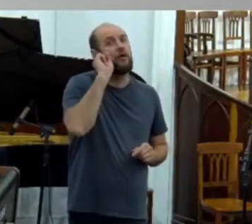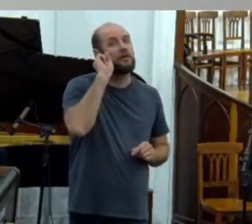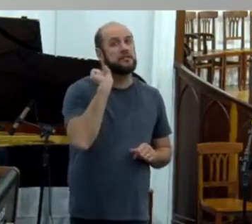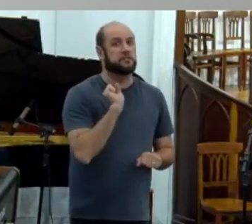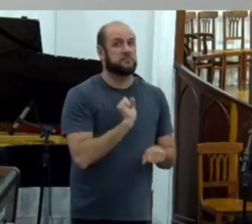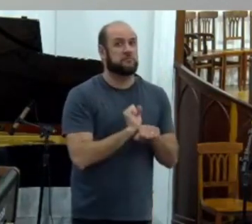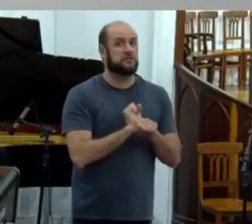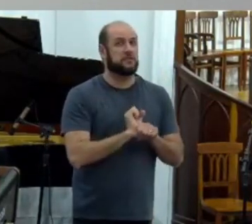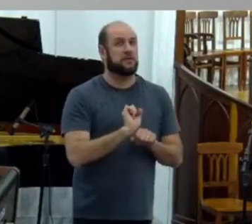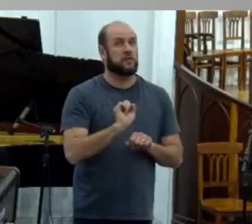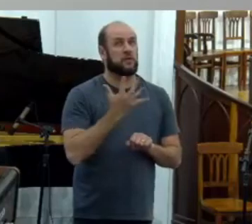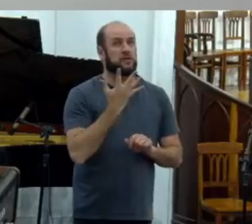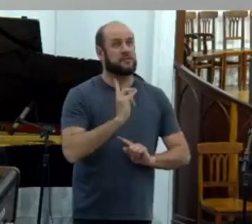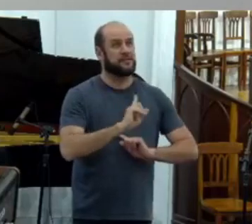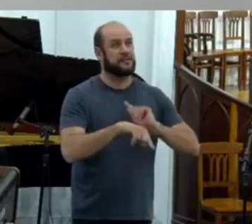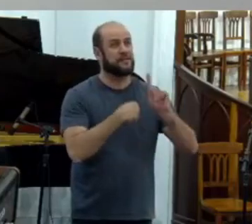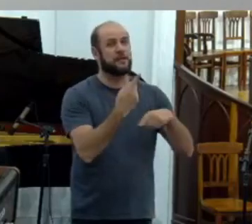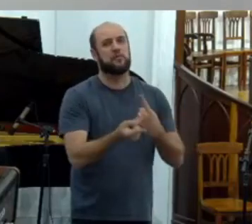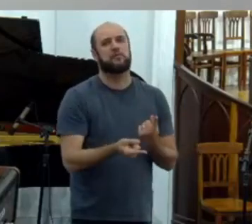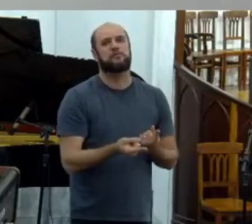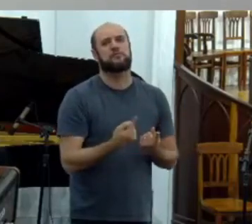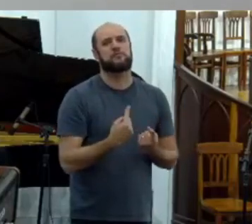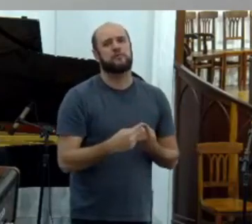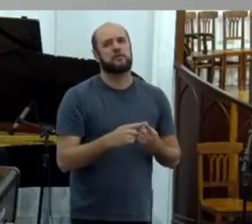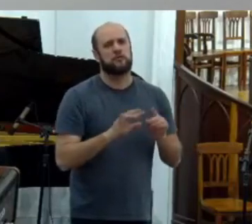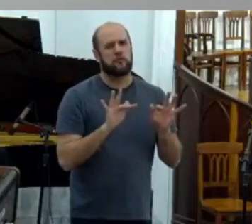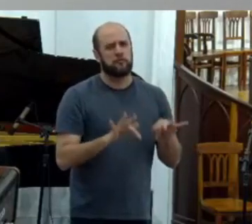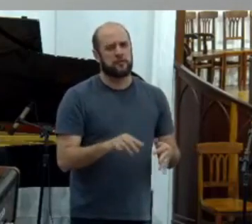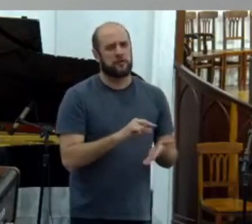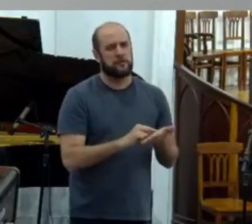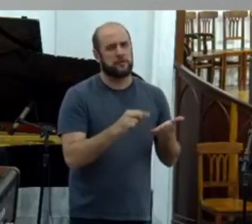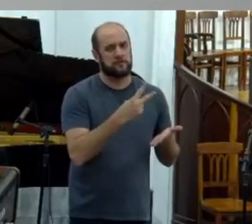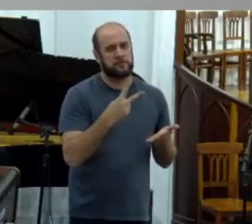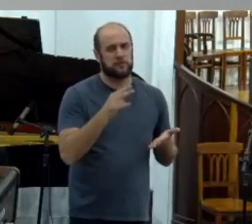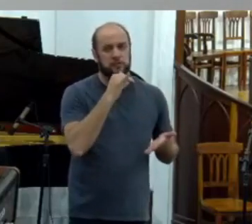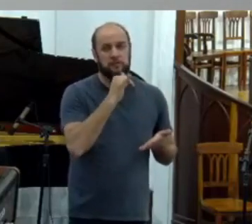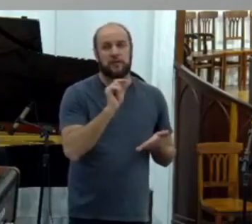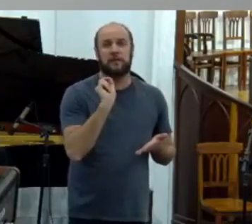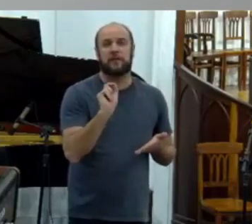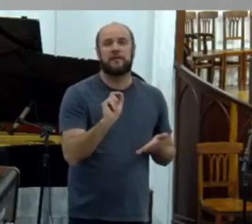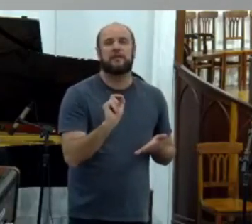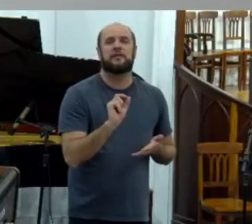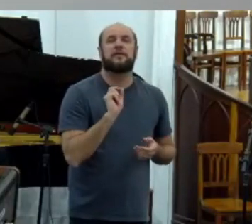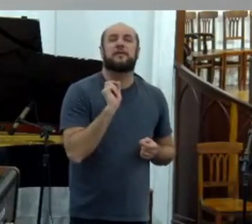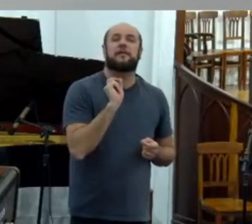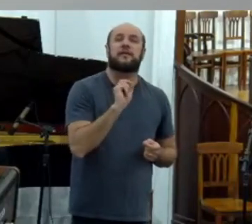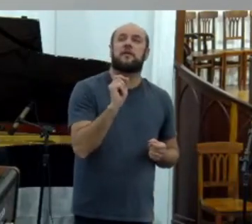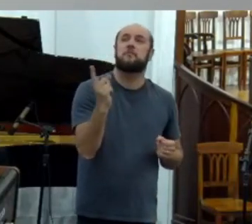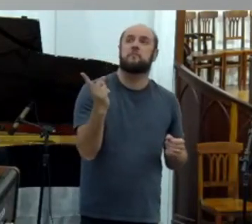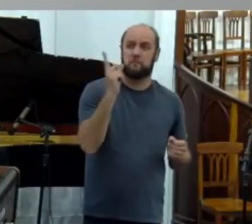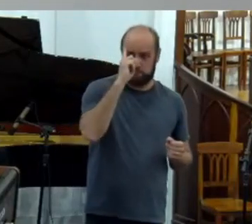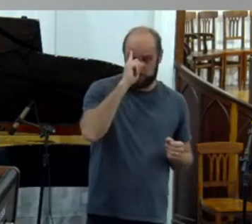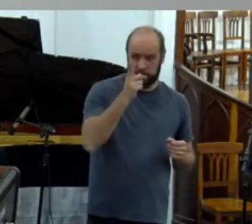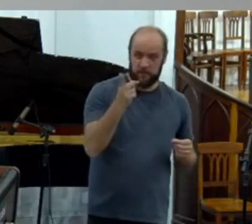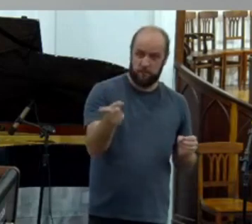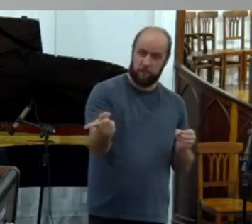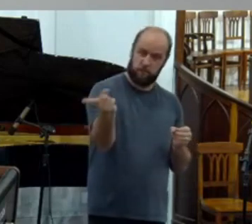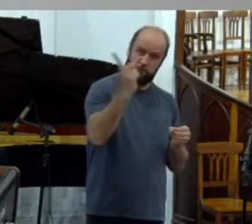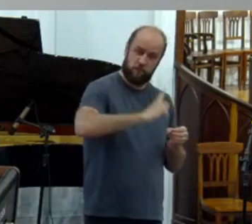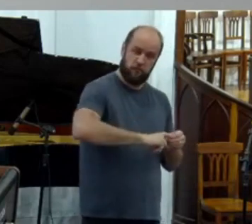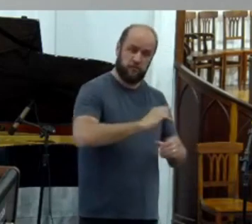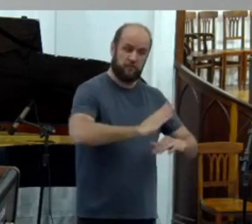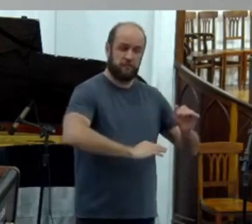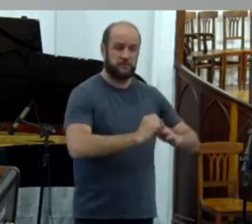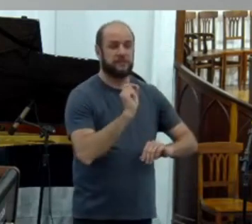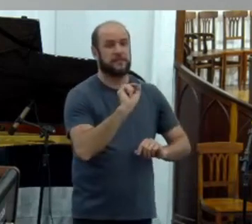acontecer depois da sua morte. Porque ele termina o versículo 22 dizendo assim: pois quem o fará voltar para ver o que